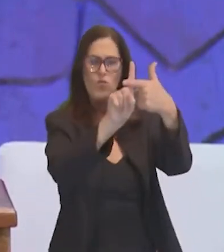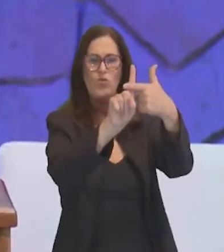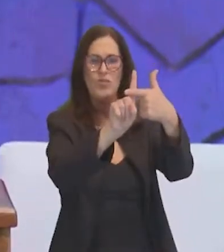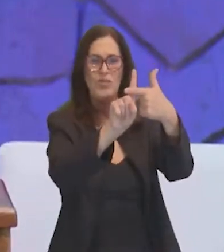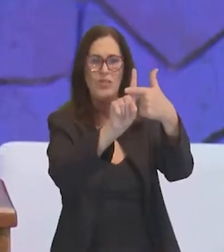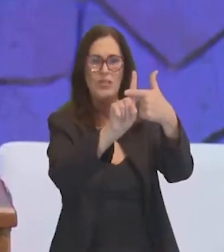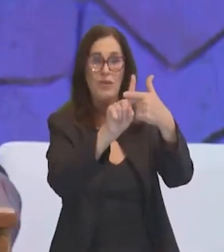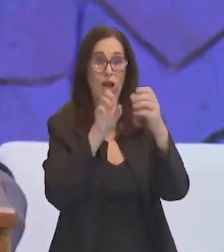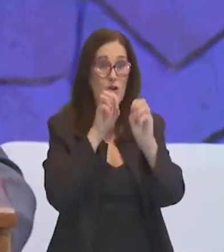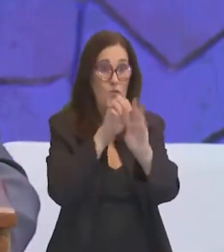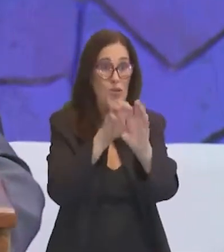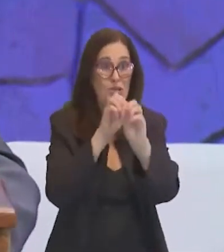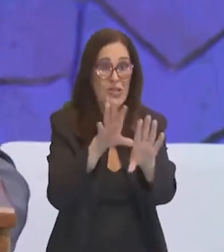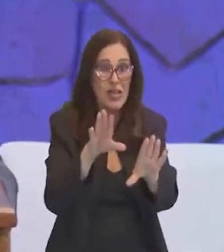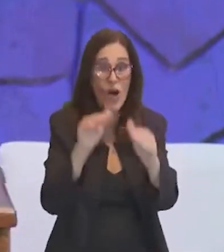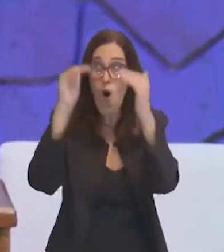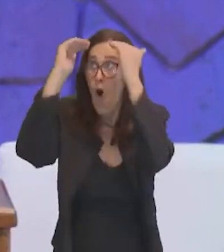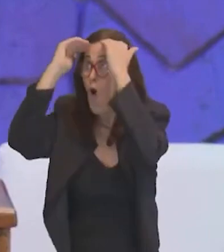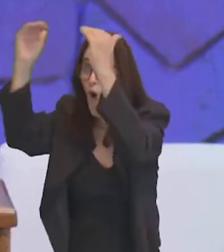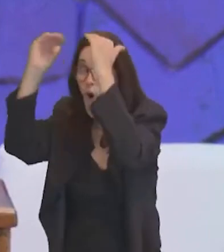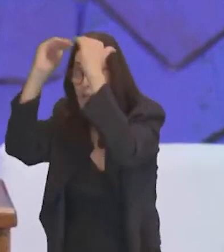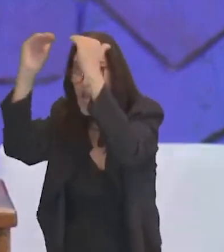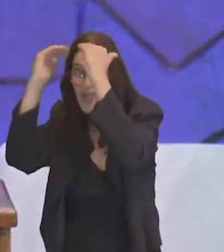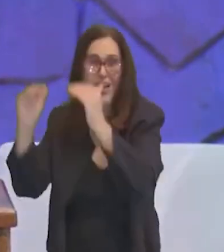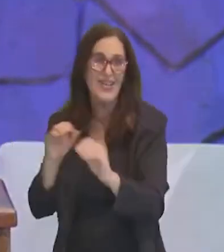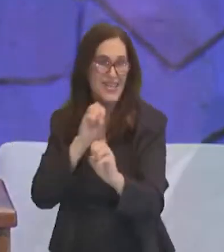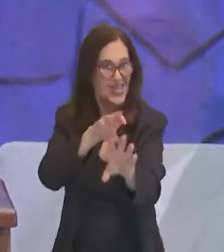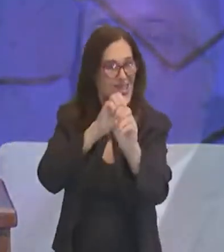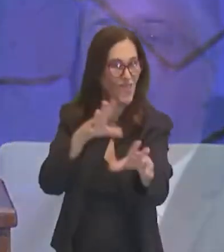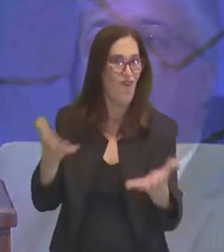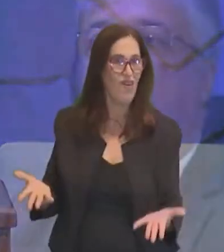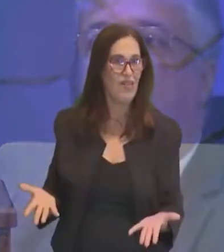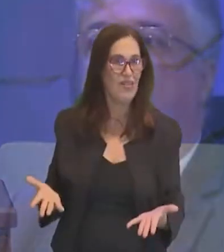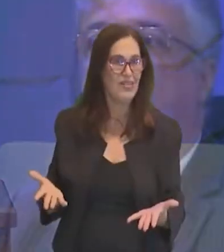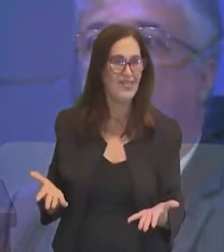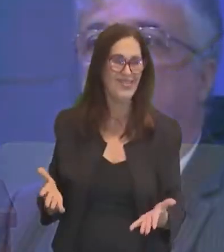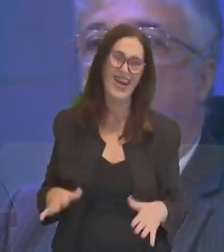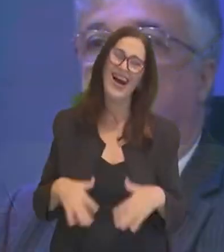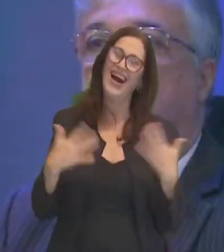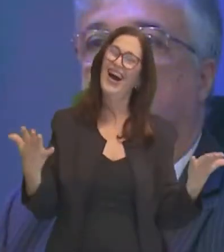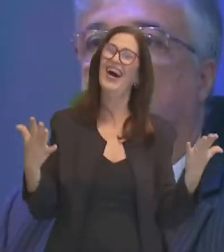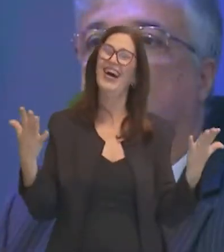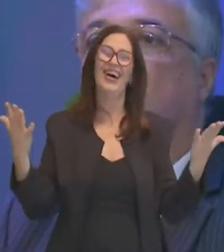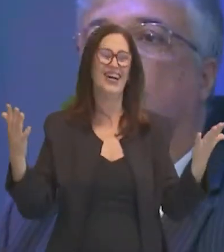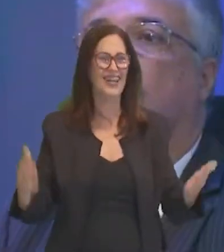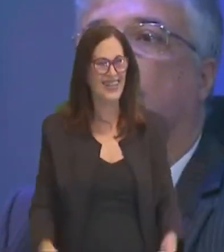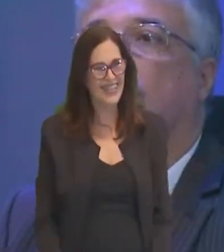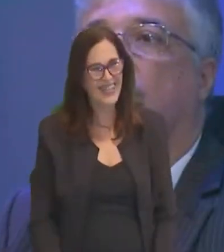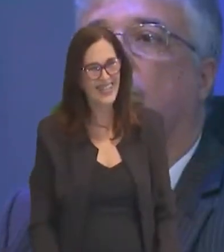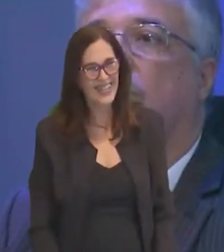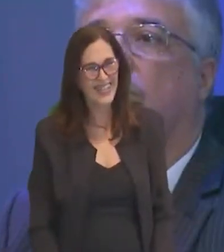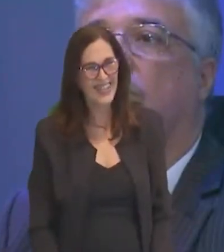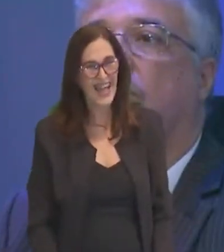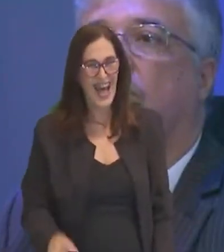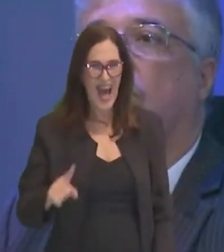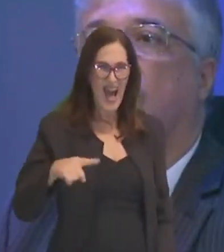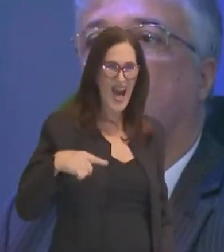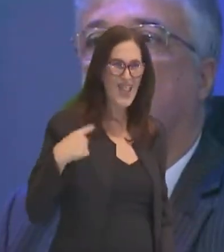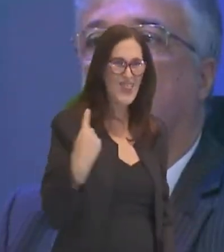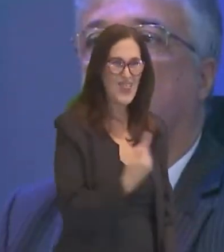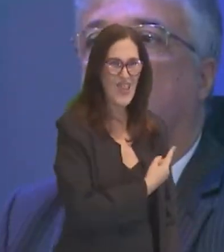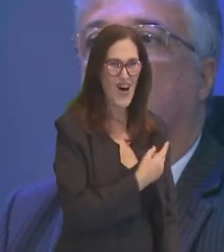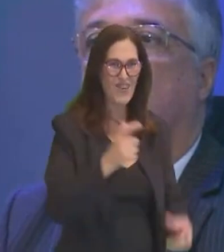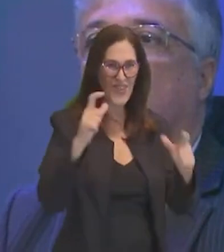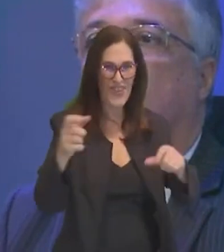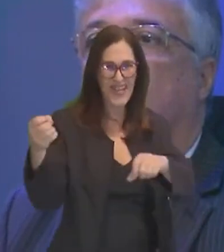nos ensinar sobre obediência. Ah, irmãos, a Nova Canaã é um